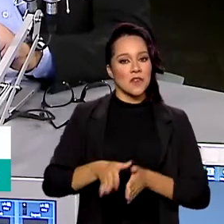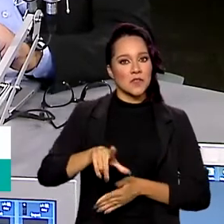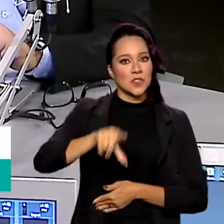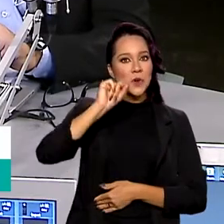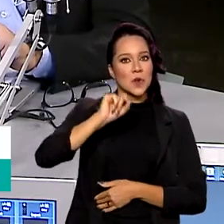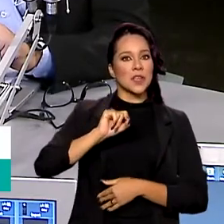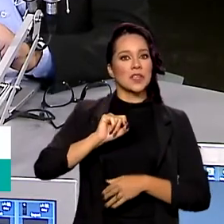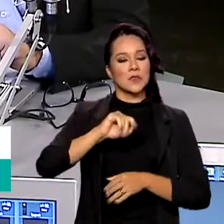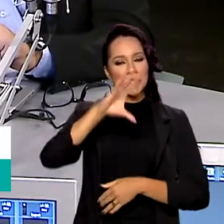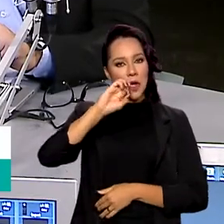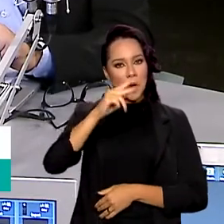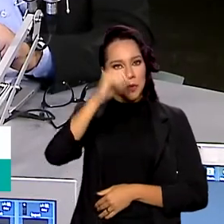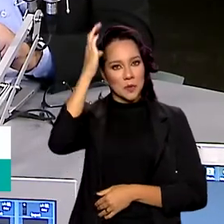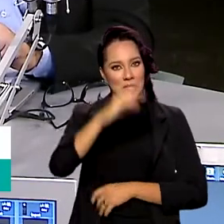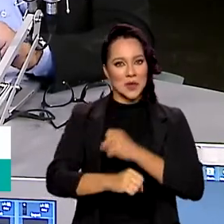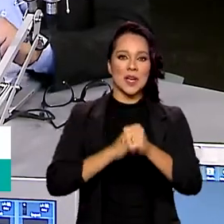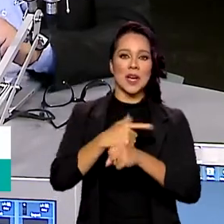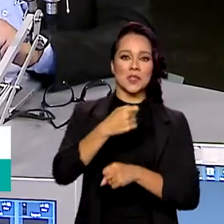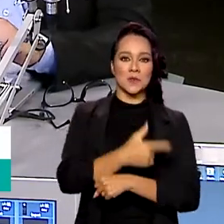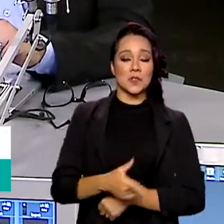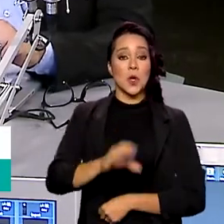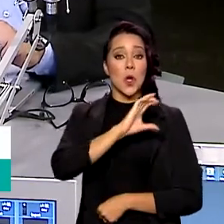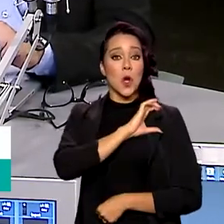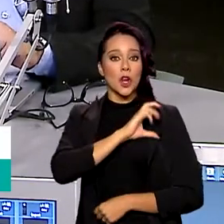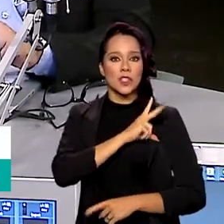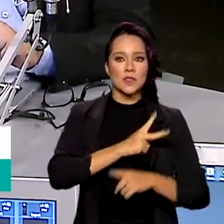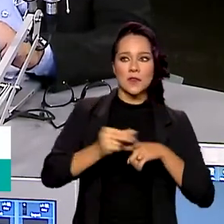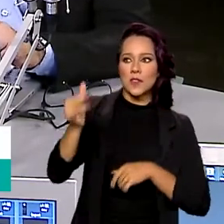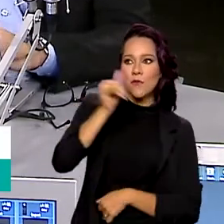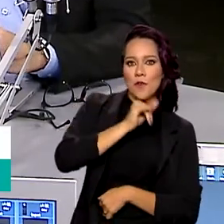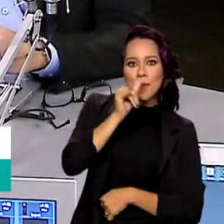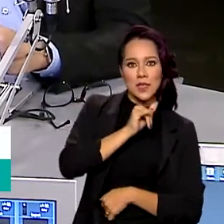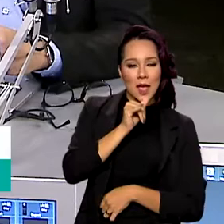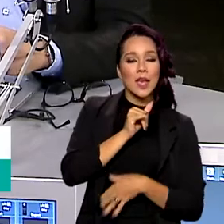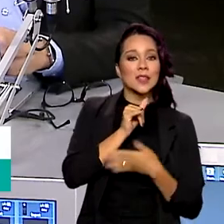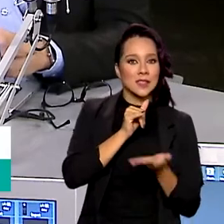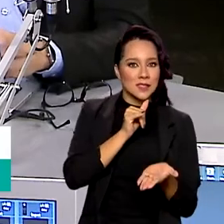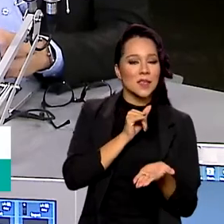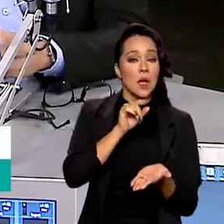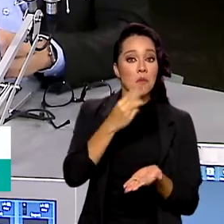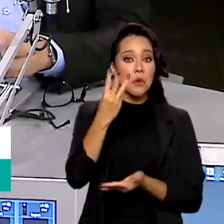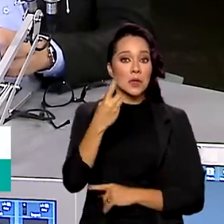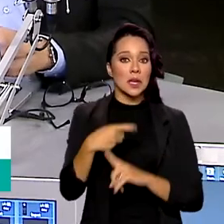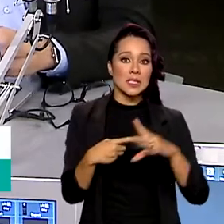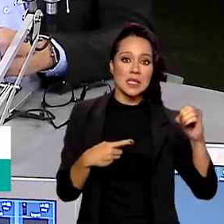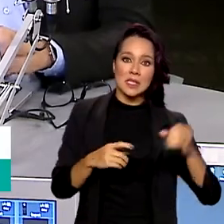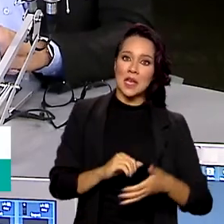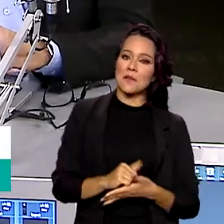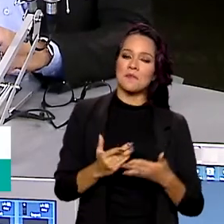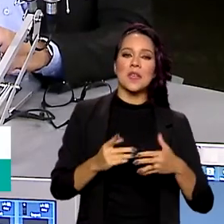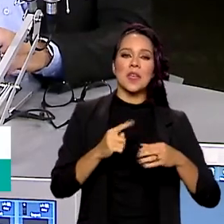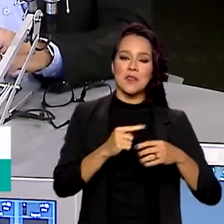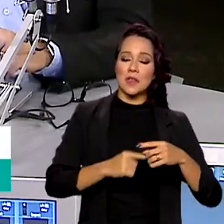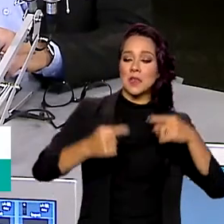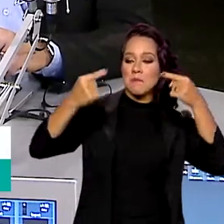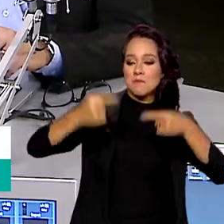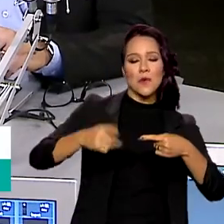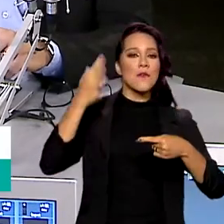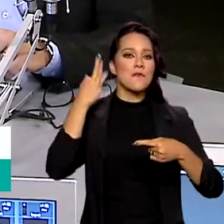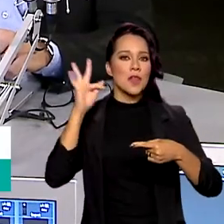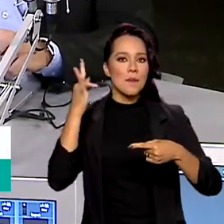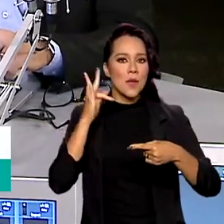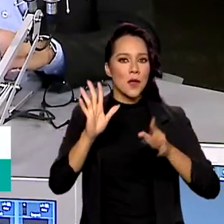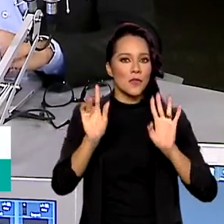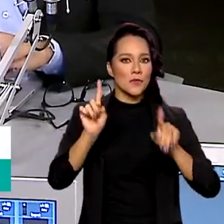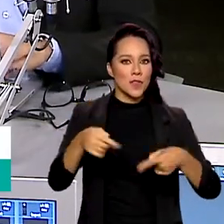definida a decisão da Copa do Brasil 2022 o Corinthians venceu o Fluminense na Neo química Arena por 3 a 0 e será o adversário do Flamengo